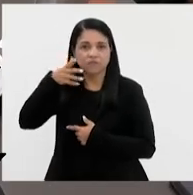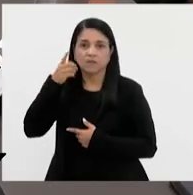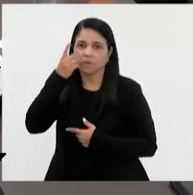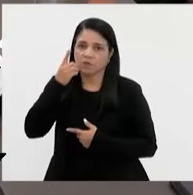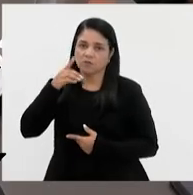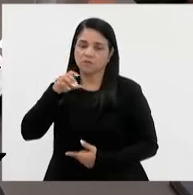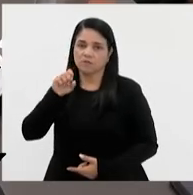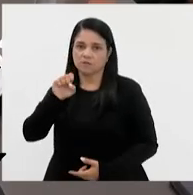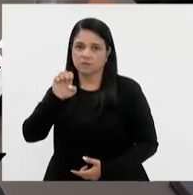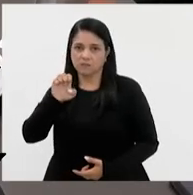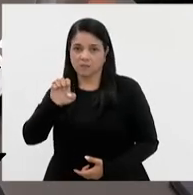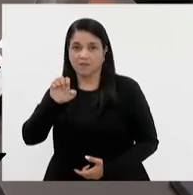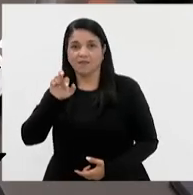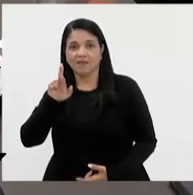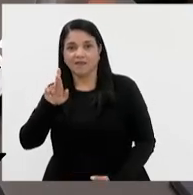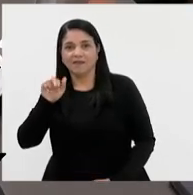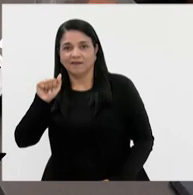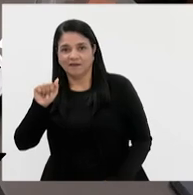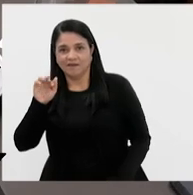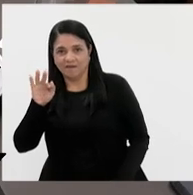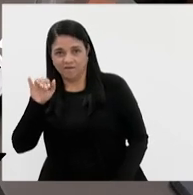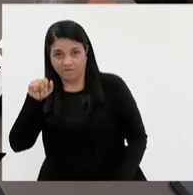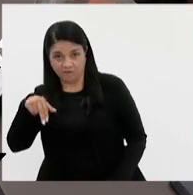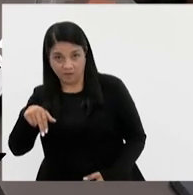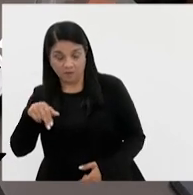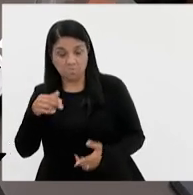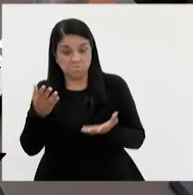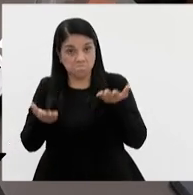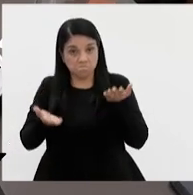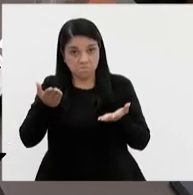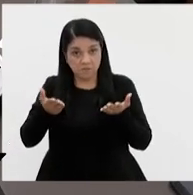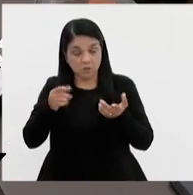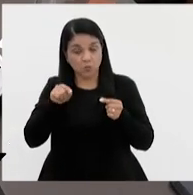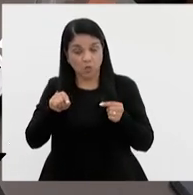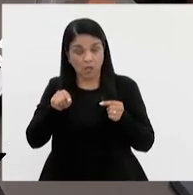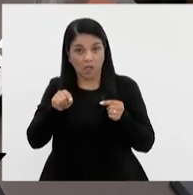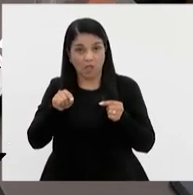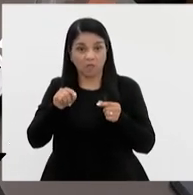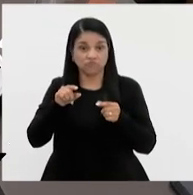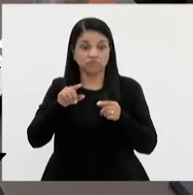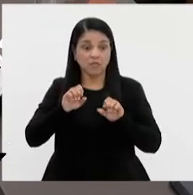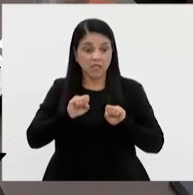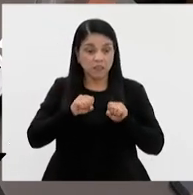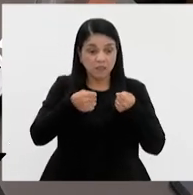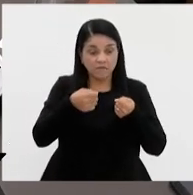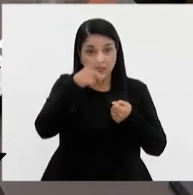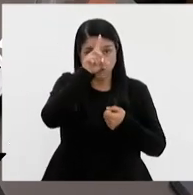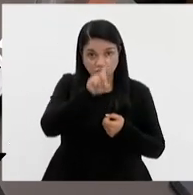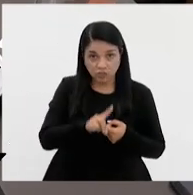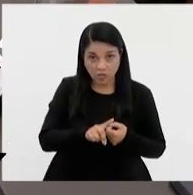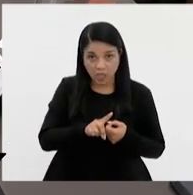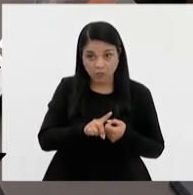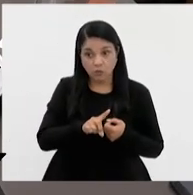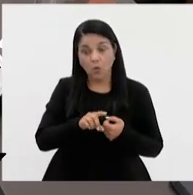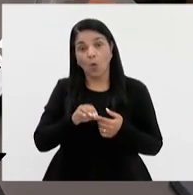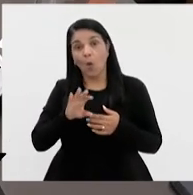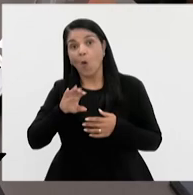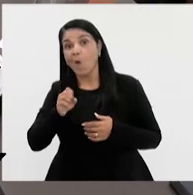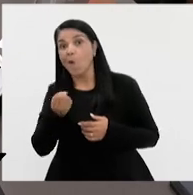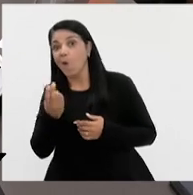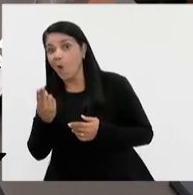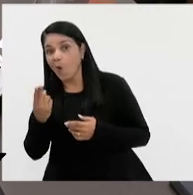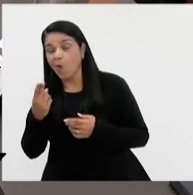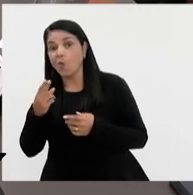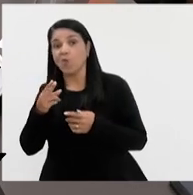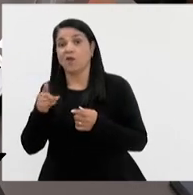que sopesar numa balança ser transfóbico e defender o direito das mulheres, que eu morra sendo transfóbico, porque eu não vou deixar de defender o direito de mulher